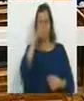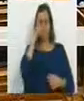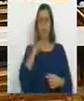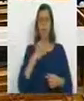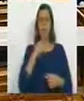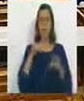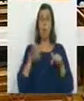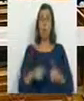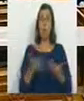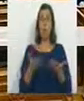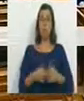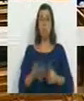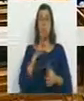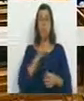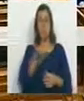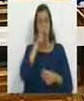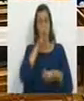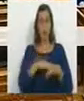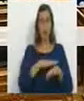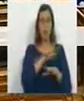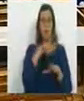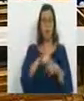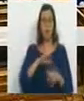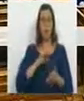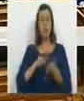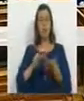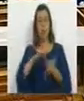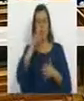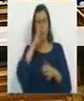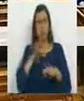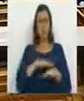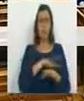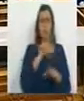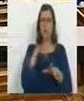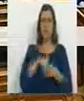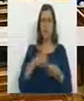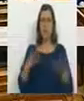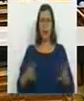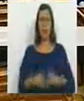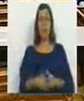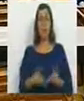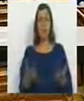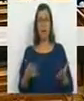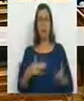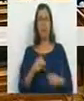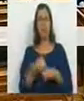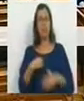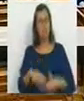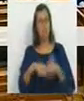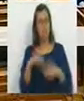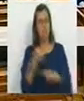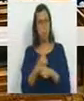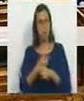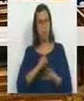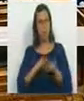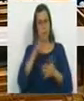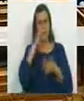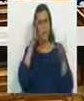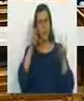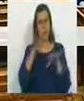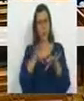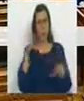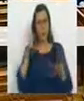E hoje temos a presença da Senhora Ministra da Administração Interna, do Senhor Secretário de Estado da Administração Interna. Não queria deixar de cumprimentar igualmente o Senhor Secretário de Estado dos